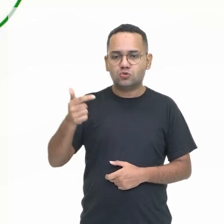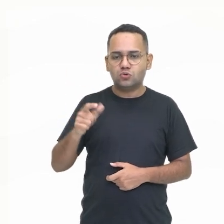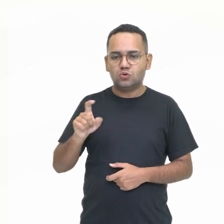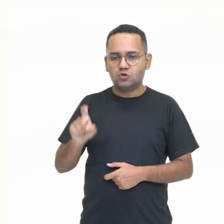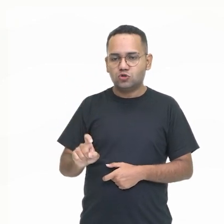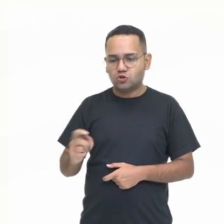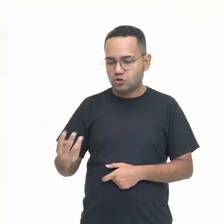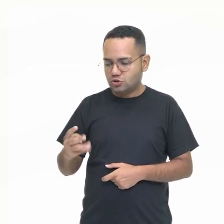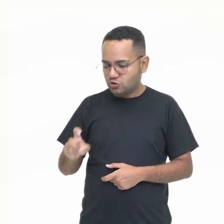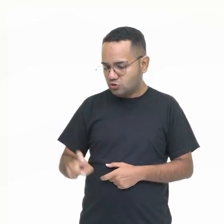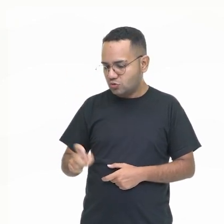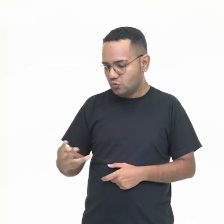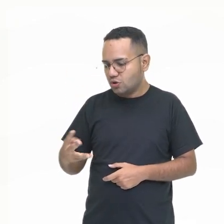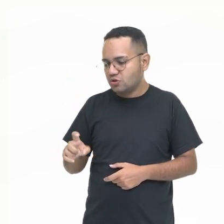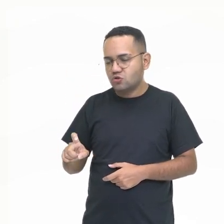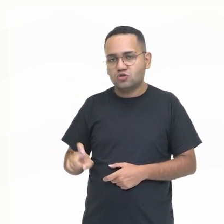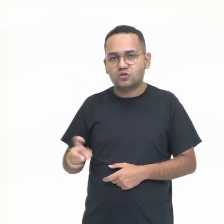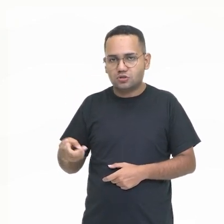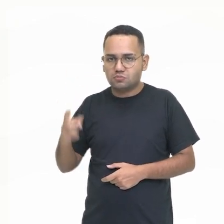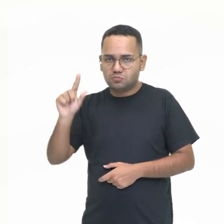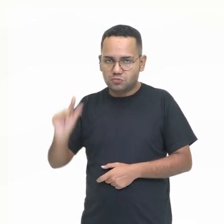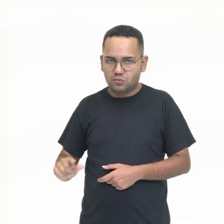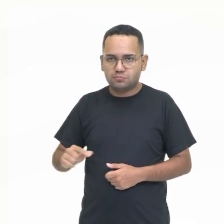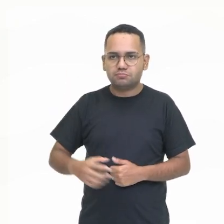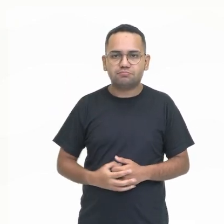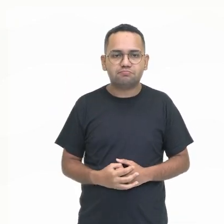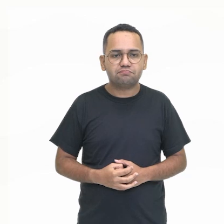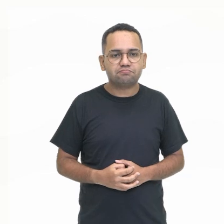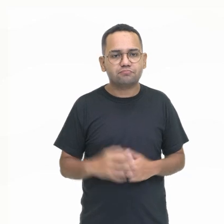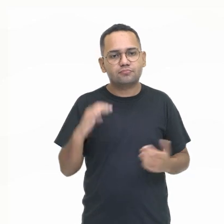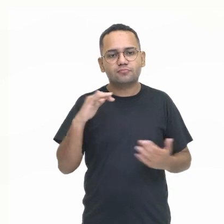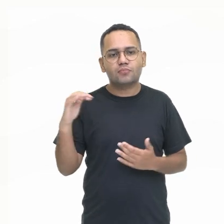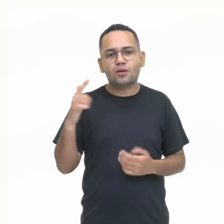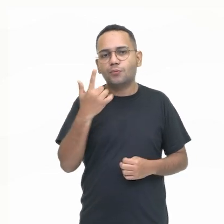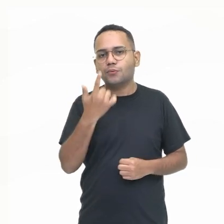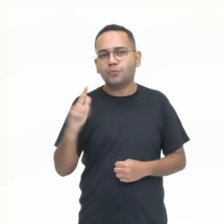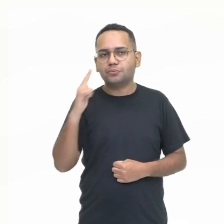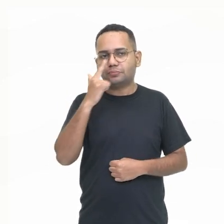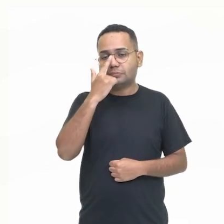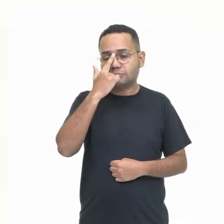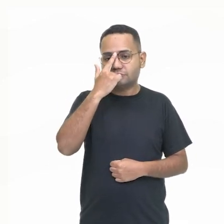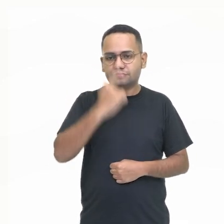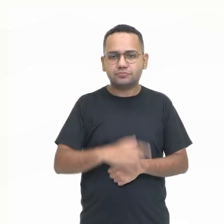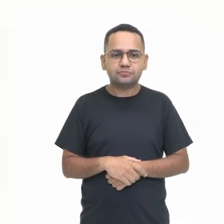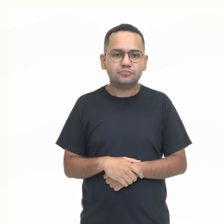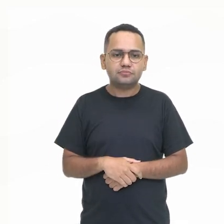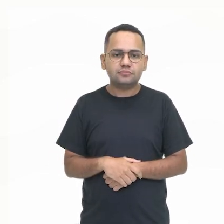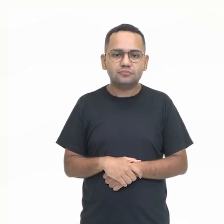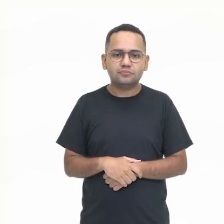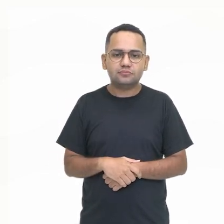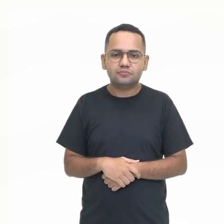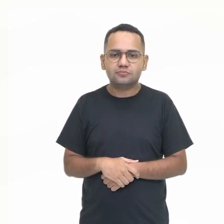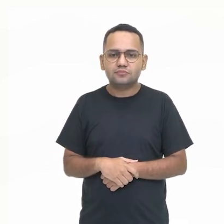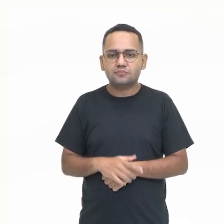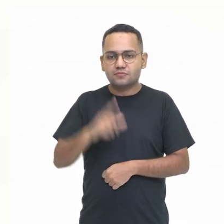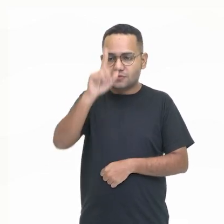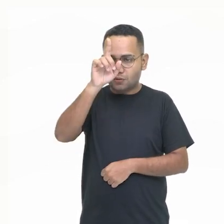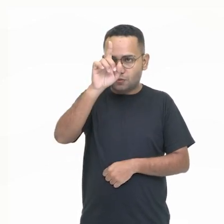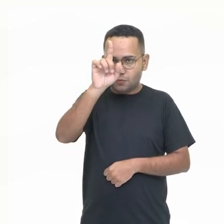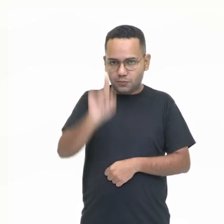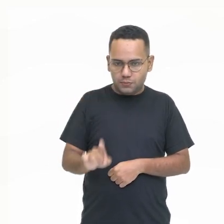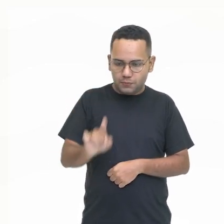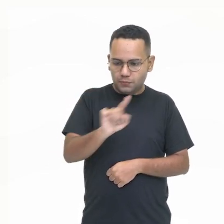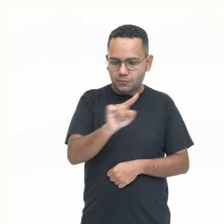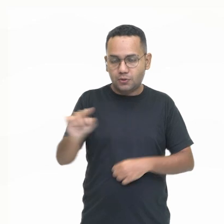interpretação analítica do crescimento e decrescimento de uma função, temos ainda a função constante. Essa aí é a mais tranquila que tem. Quando uma